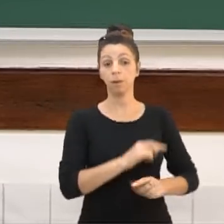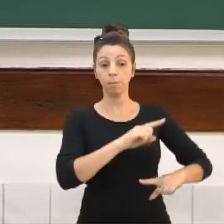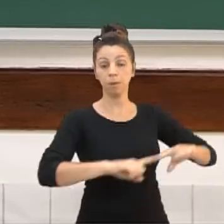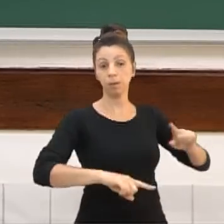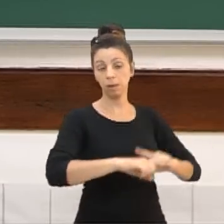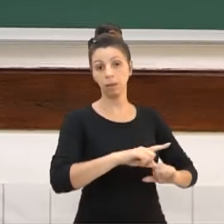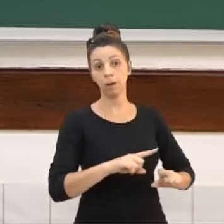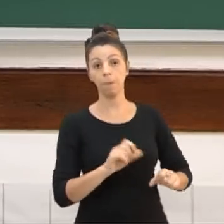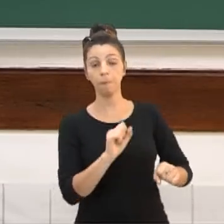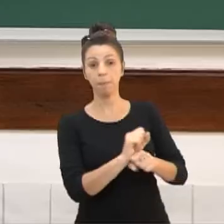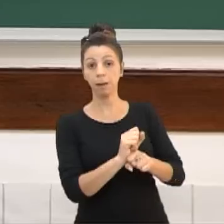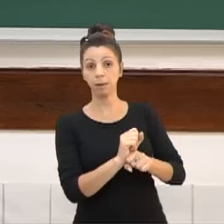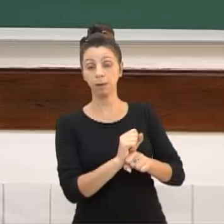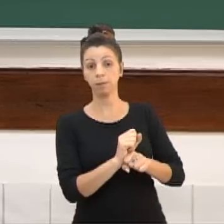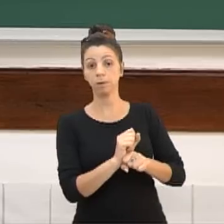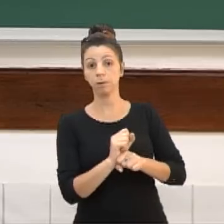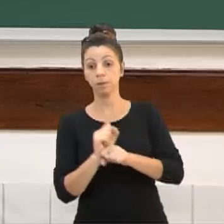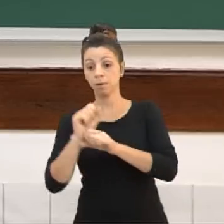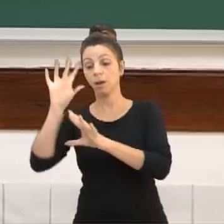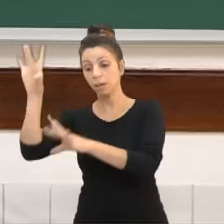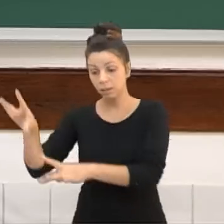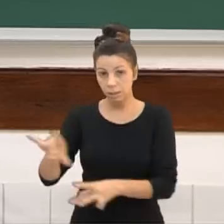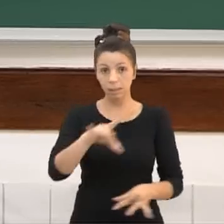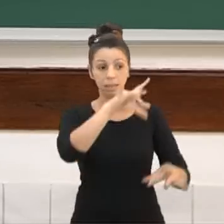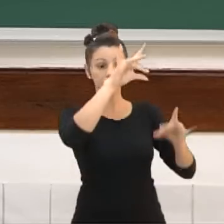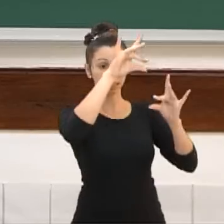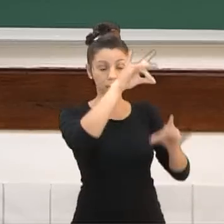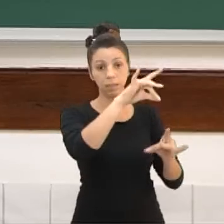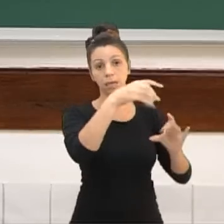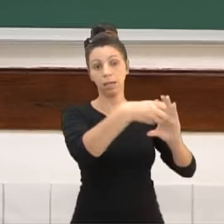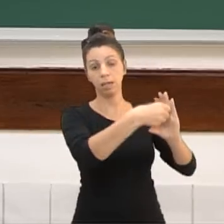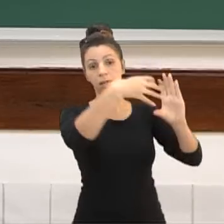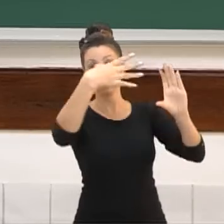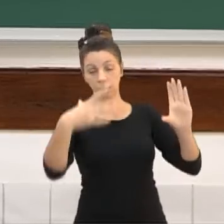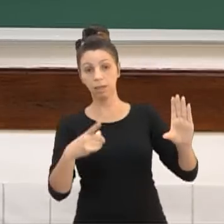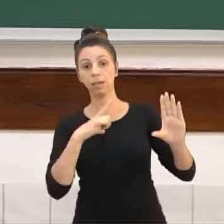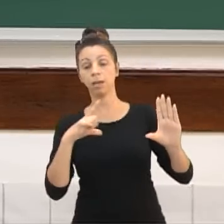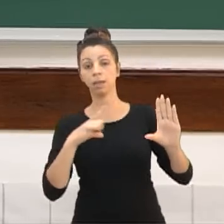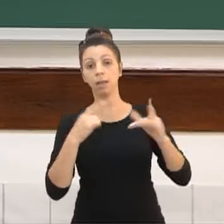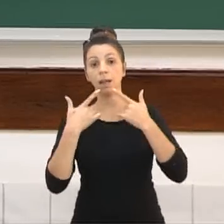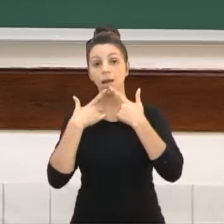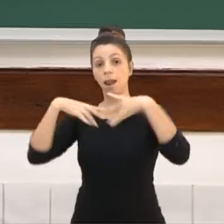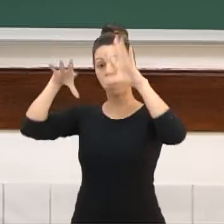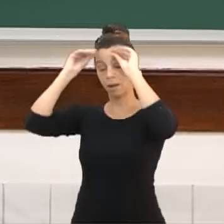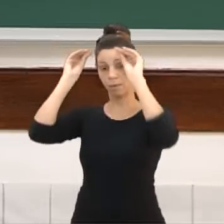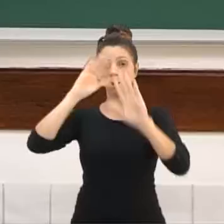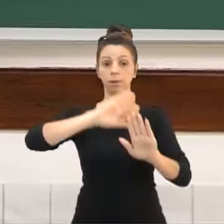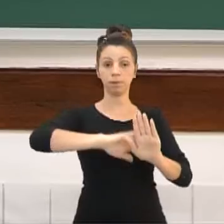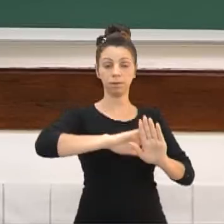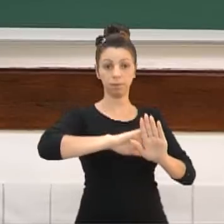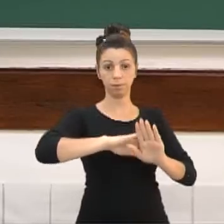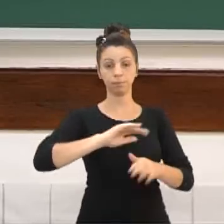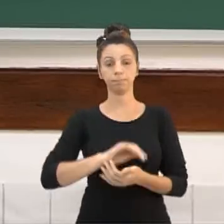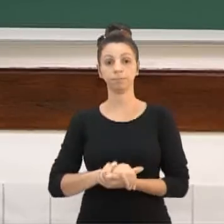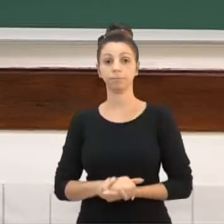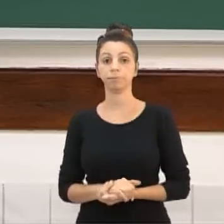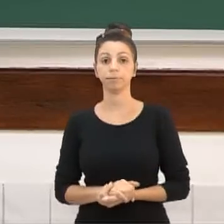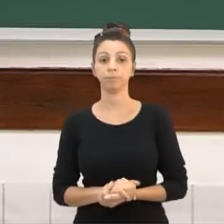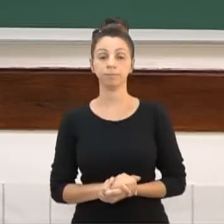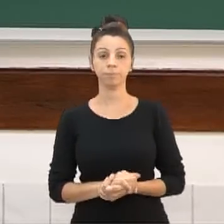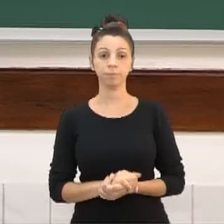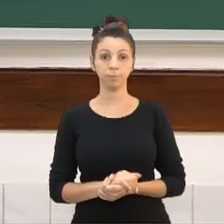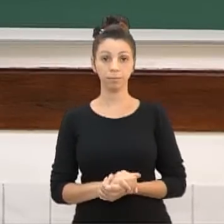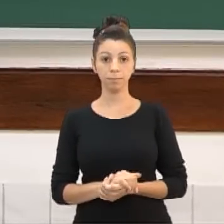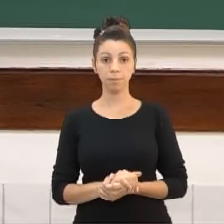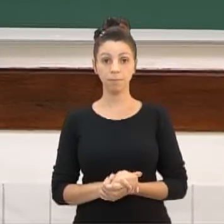adquire características de pessoas, aí a gente tem essa figura de linguagem que chamamos de personificação,